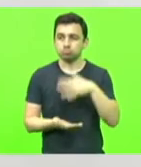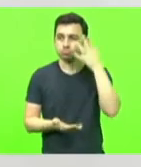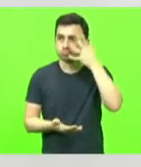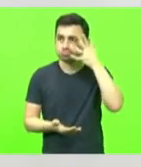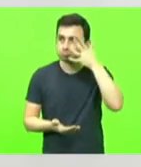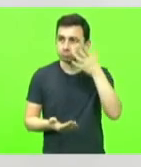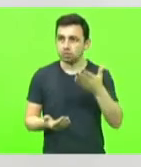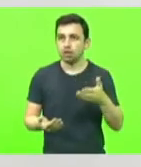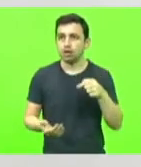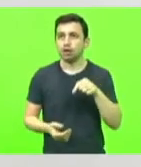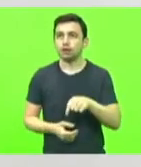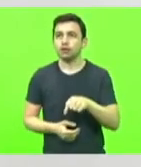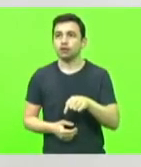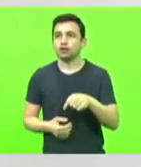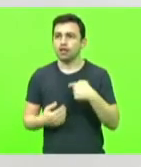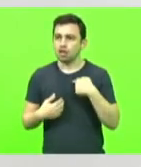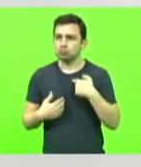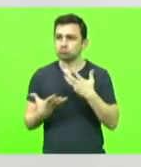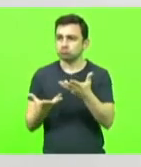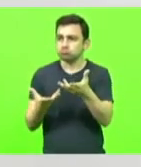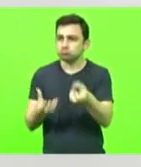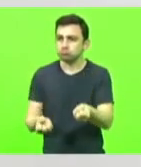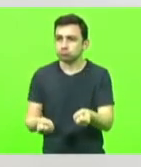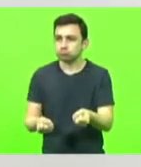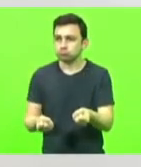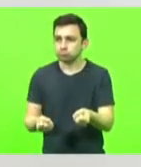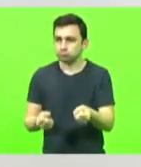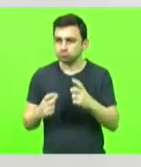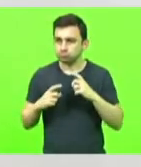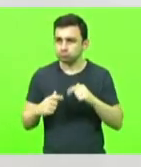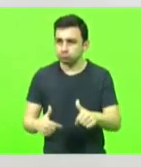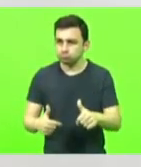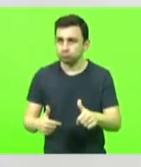tribuna, mas eu agarrei essa chance com unhas e dentes,